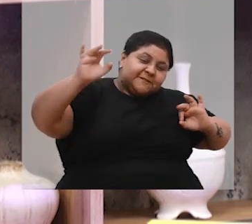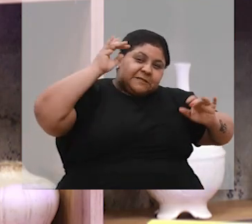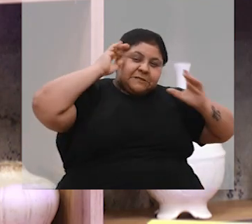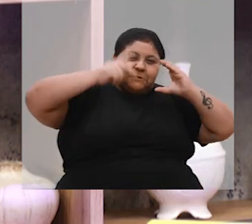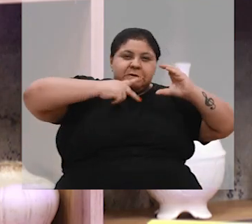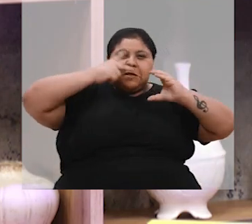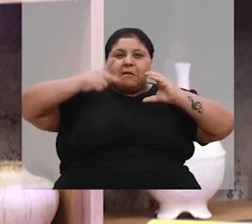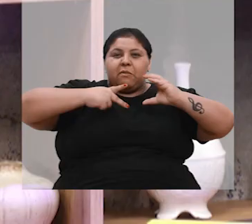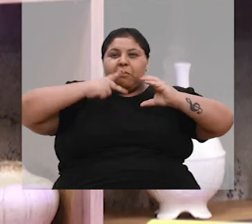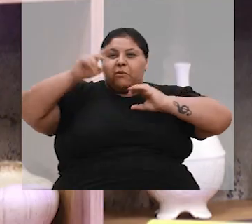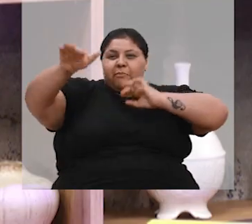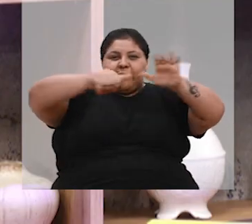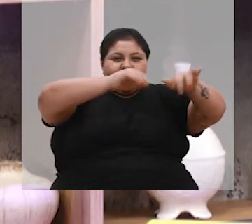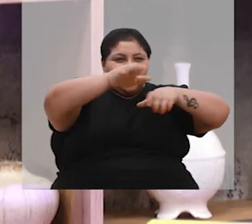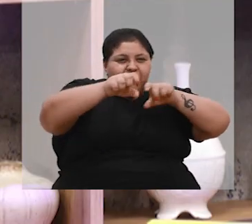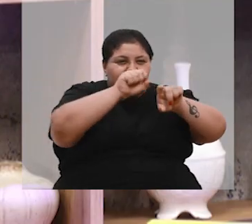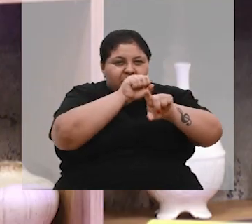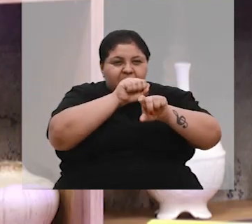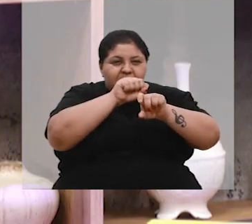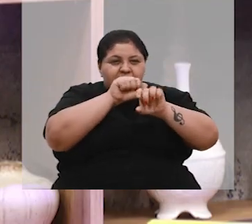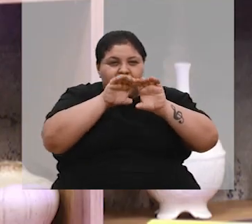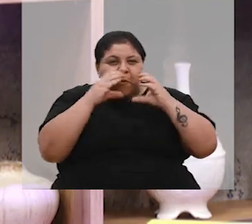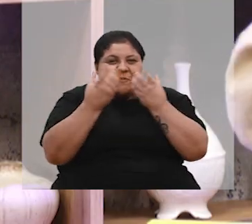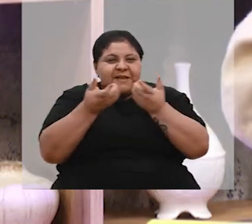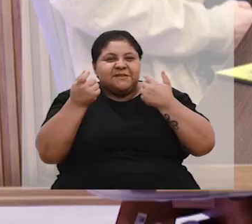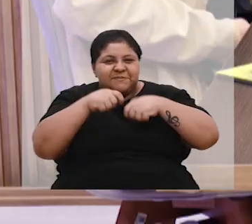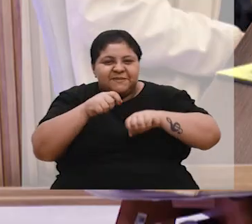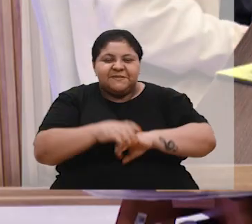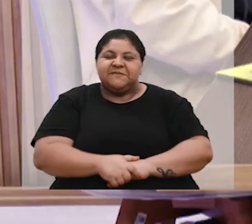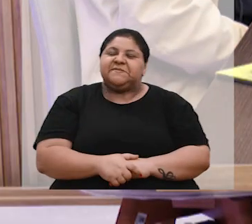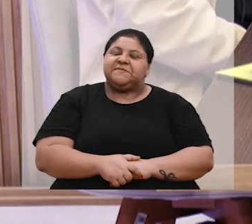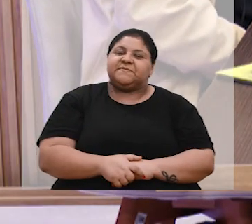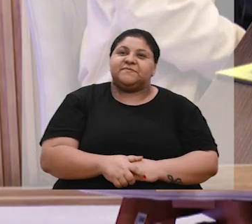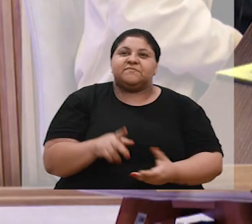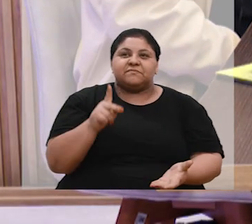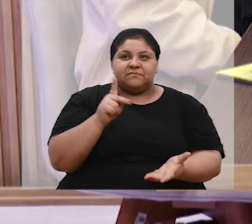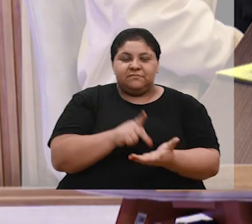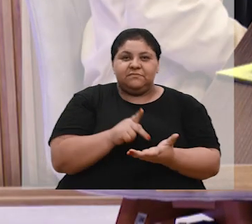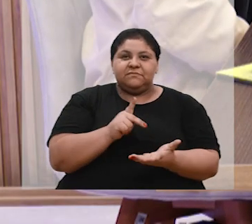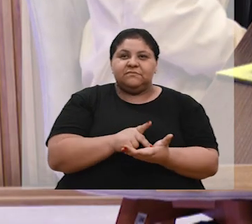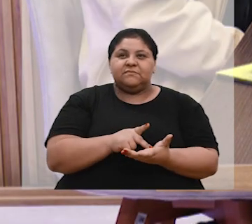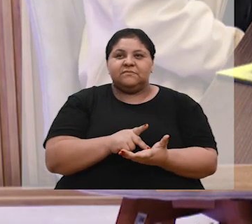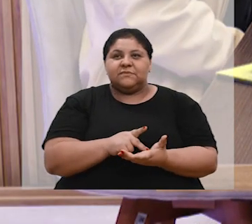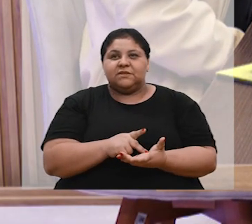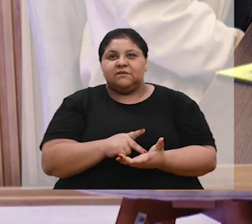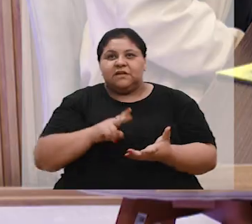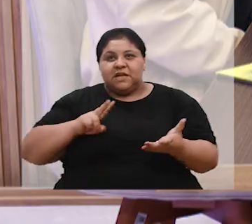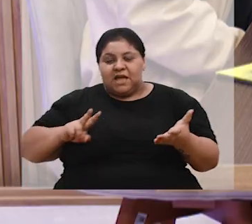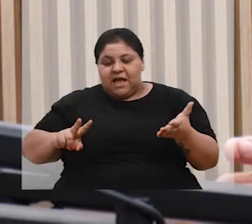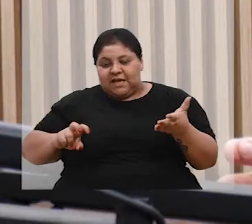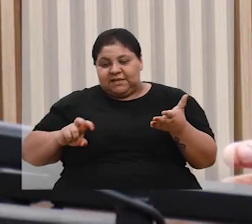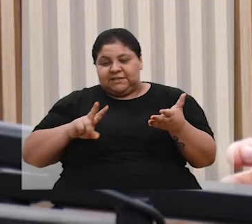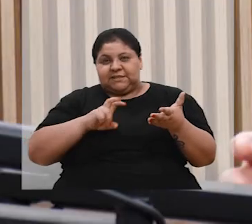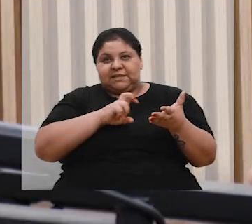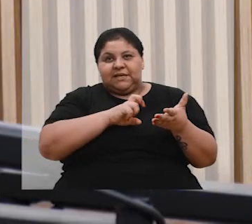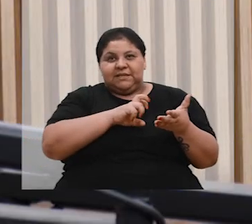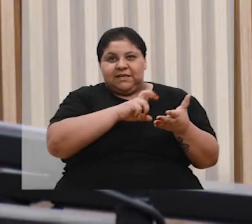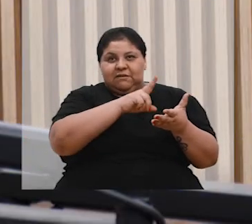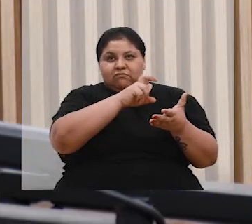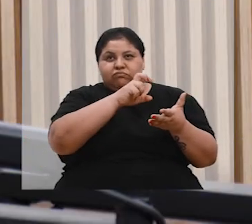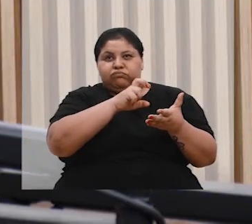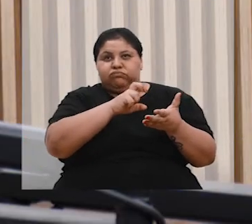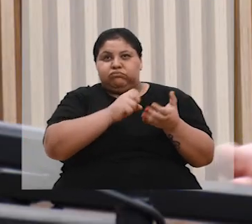Câmara que ela contemple todos os anseios que a comunidade precisar, né? De fato, ele bota a escada de incêndio no sul,